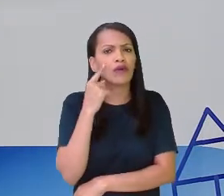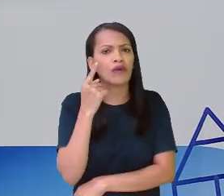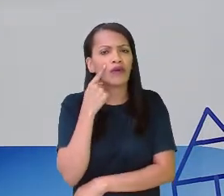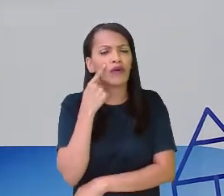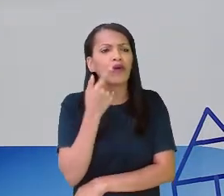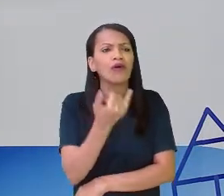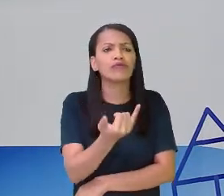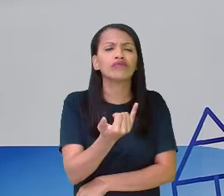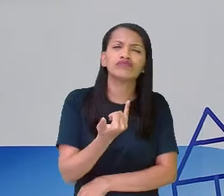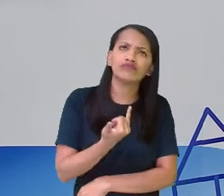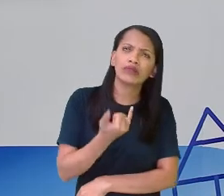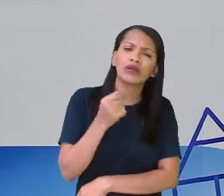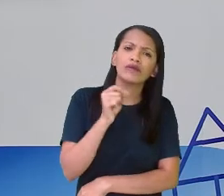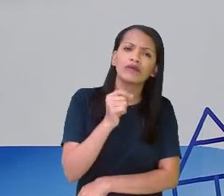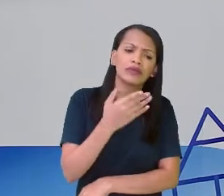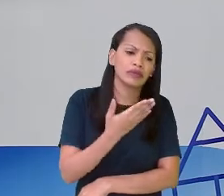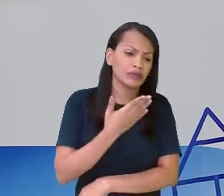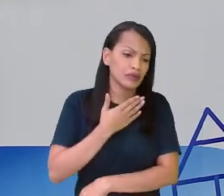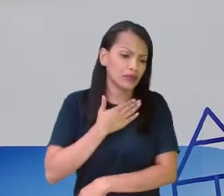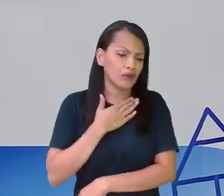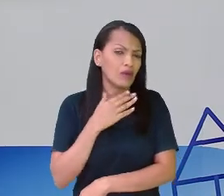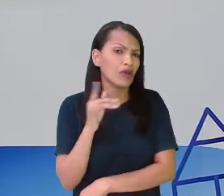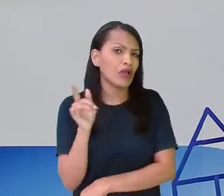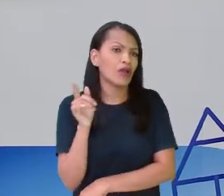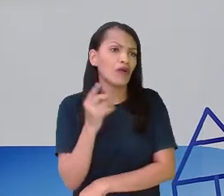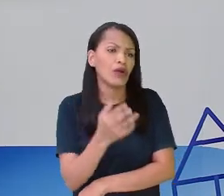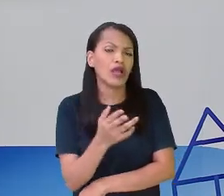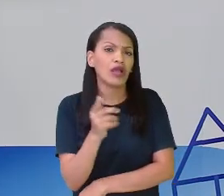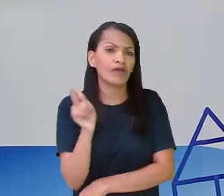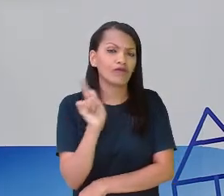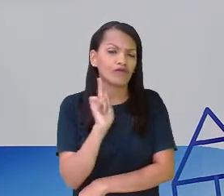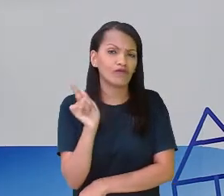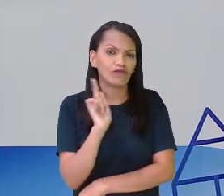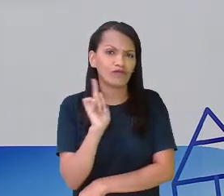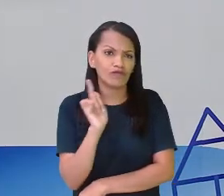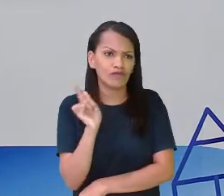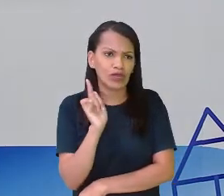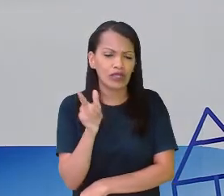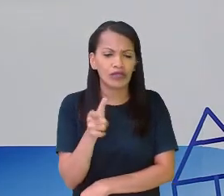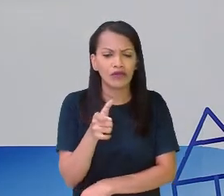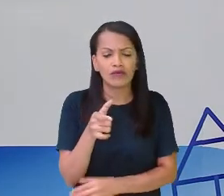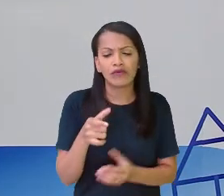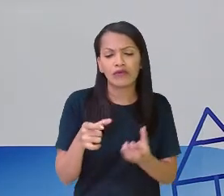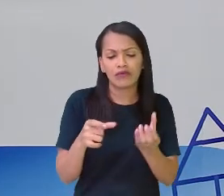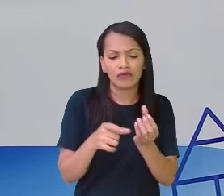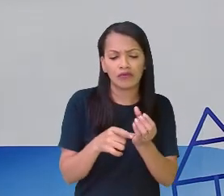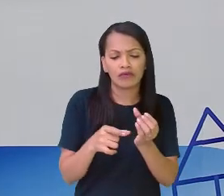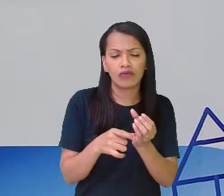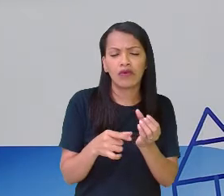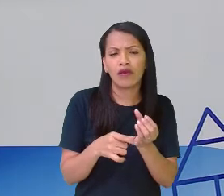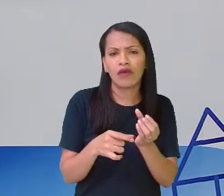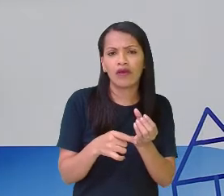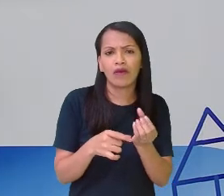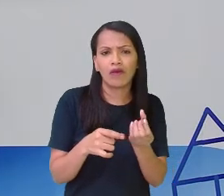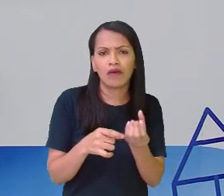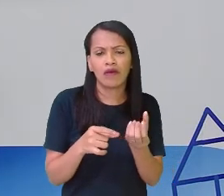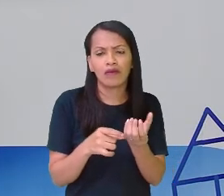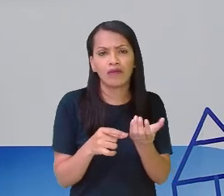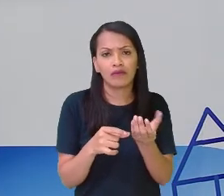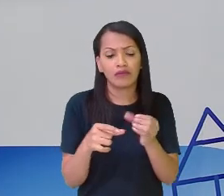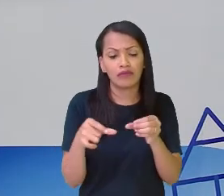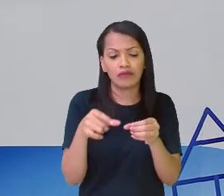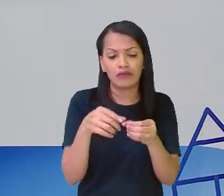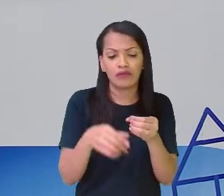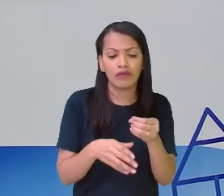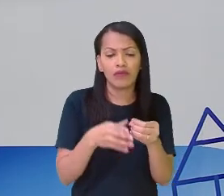que a senhora traga para mim um refrigerante com a capacidade, com uma latinha de 350 ml,